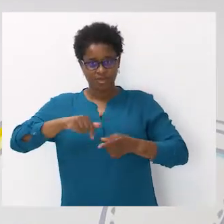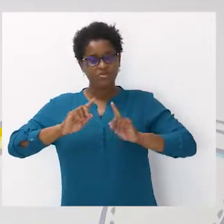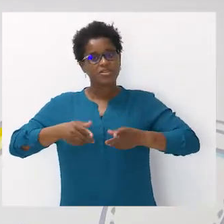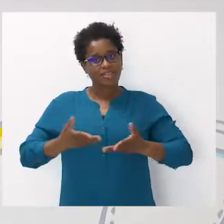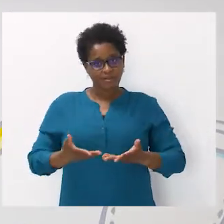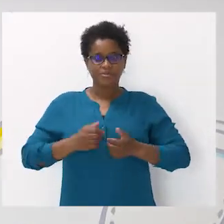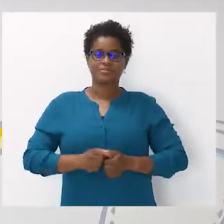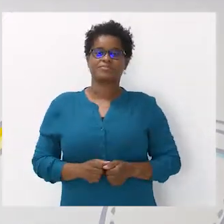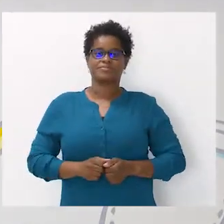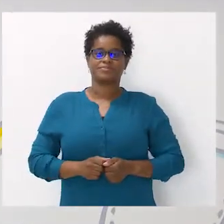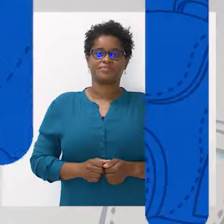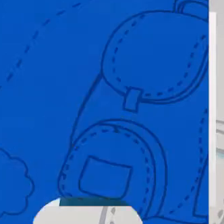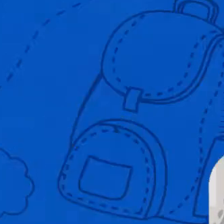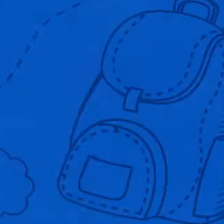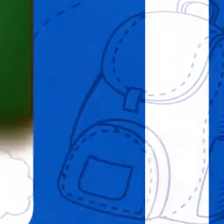Vamos começar então?